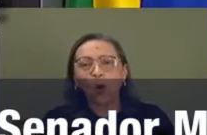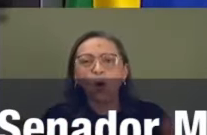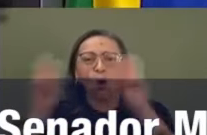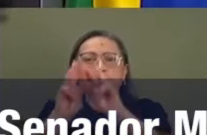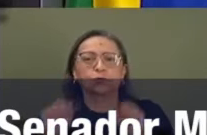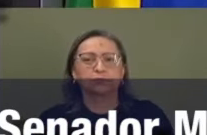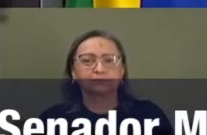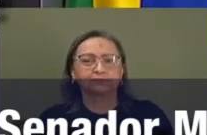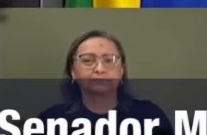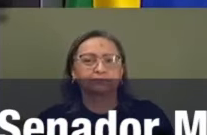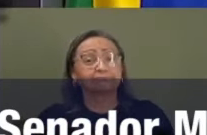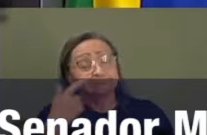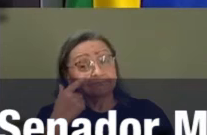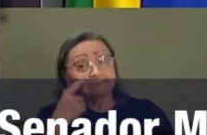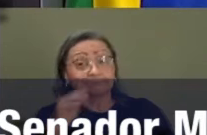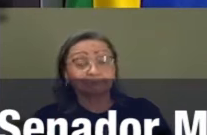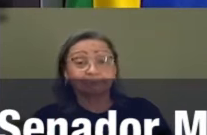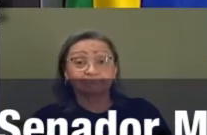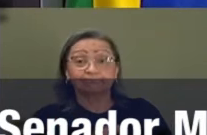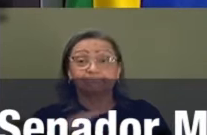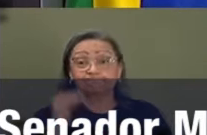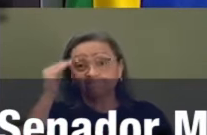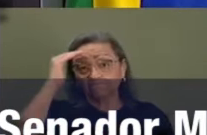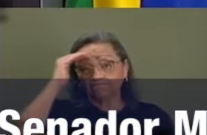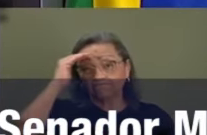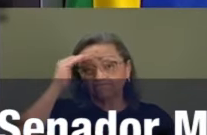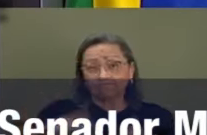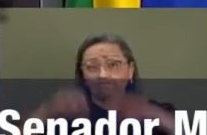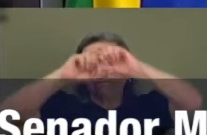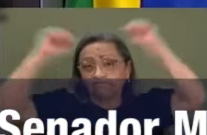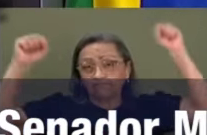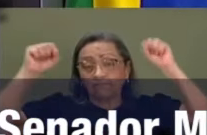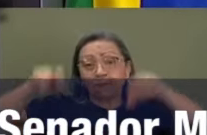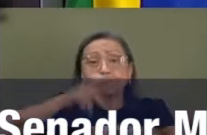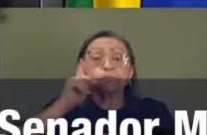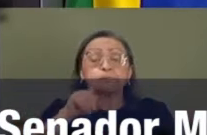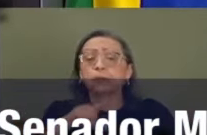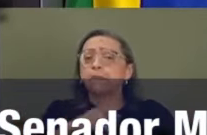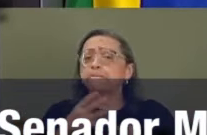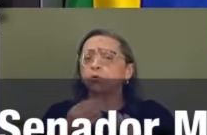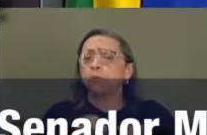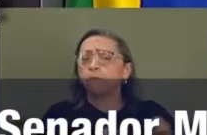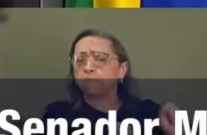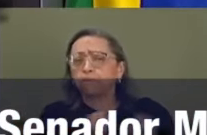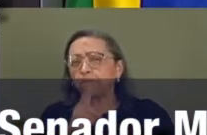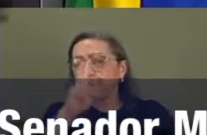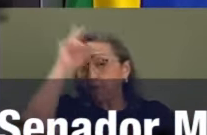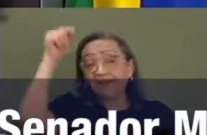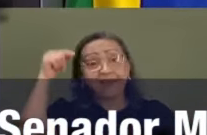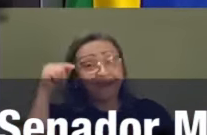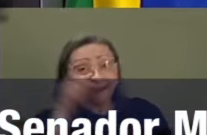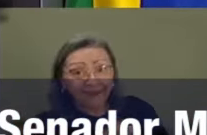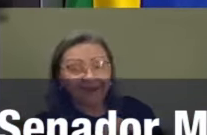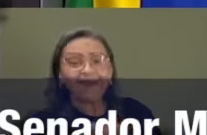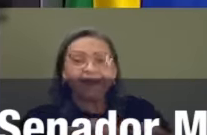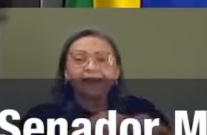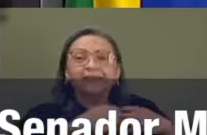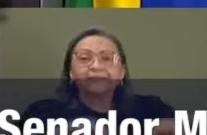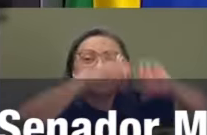a diplomacia americana, ela é extremamente poderosa, será de lá que partirá, dessa